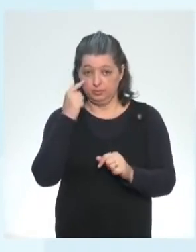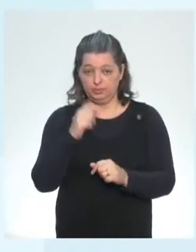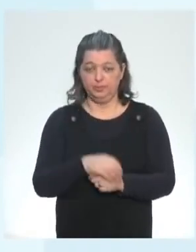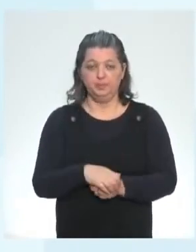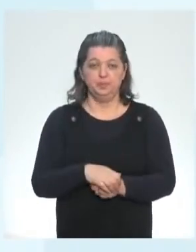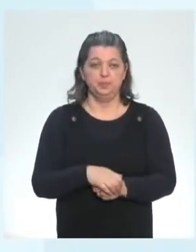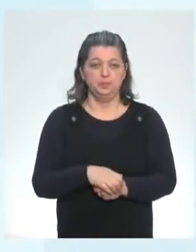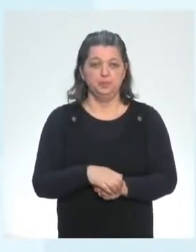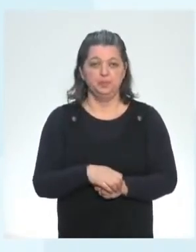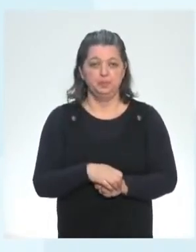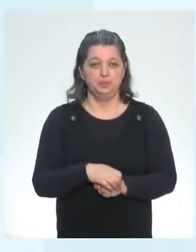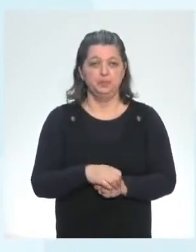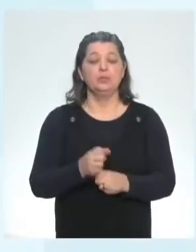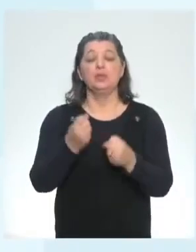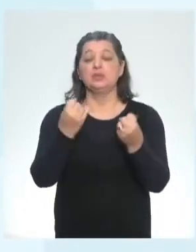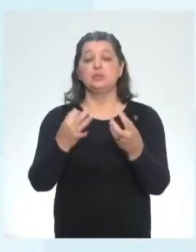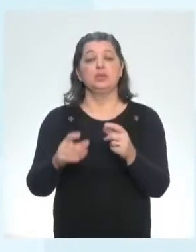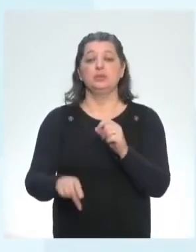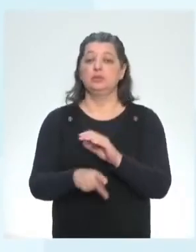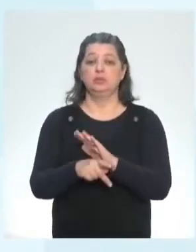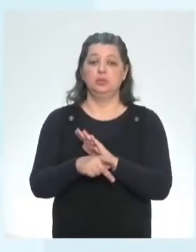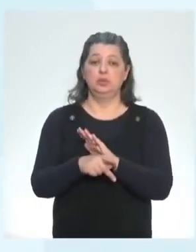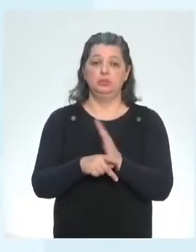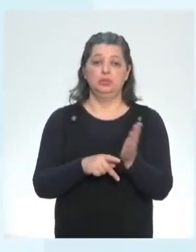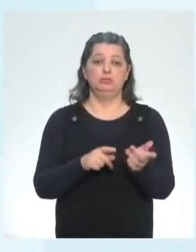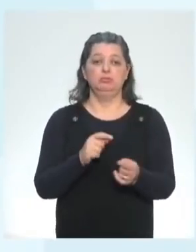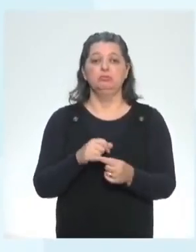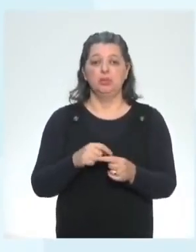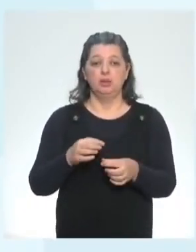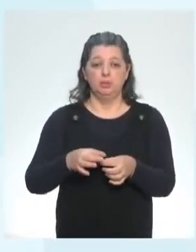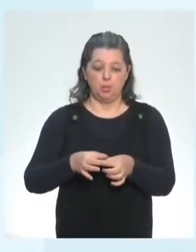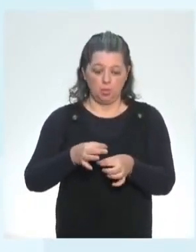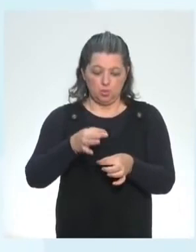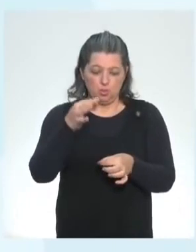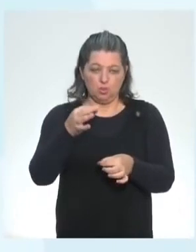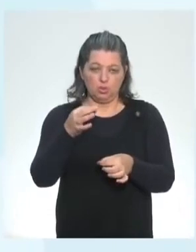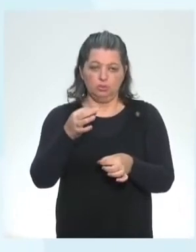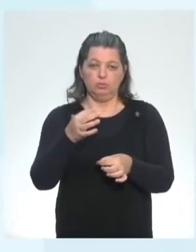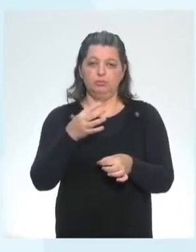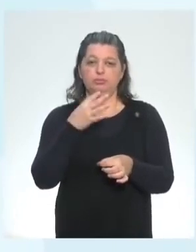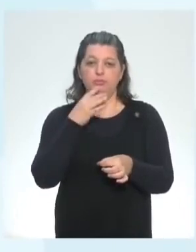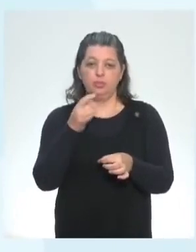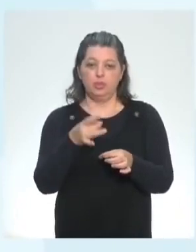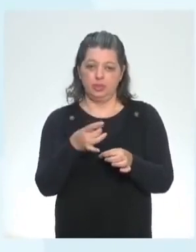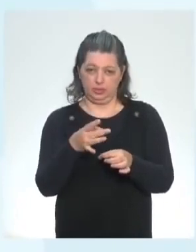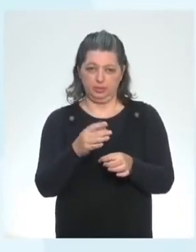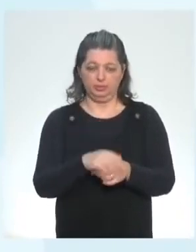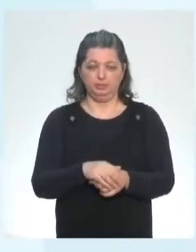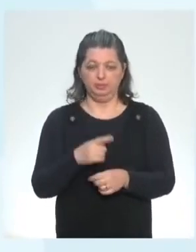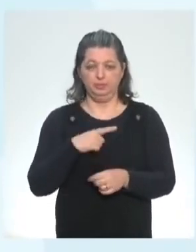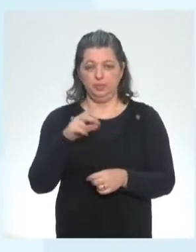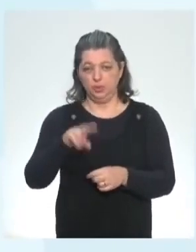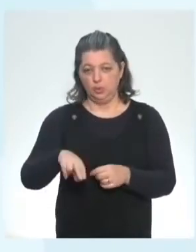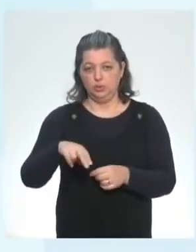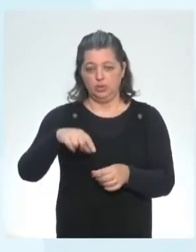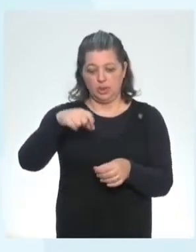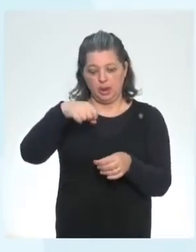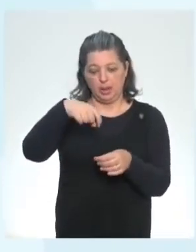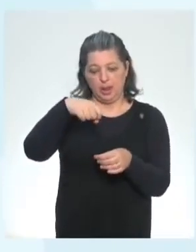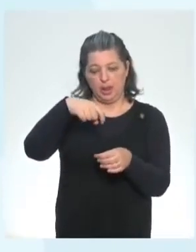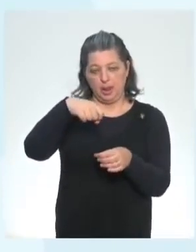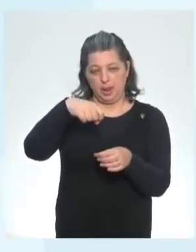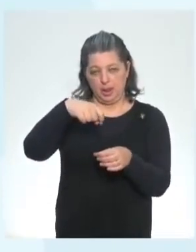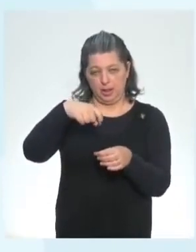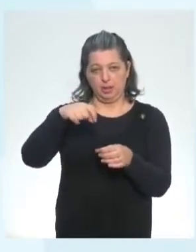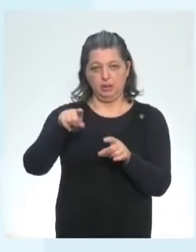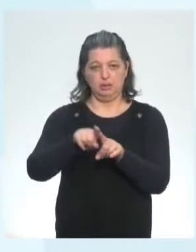está explicando. Na bureta vai a solução concentração conhecida, que aqui no caso a gente usou o conta-gotas e a soda